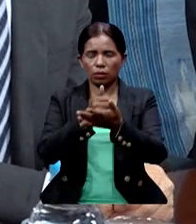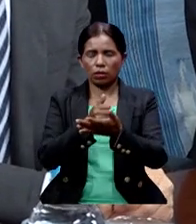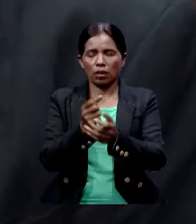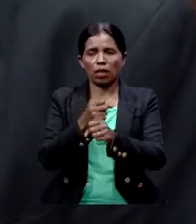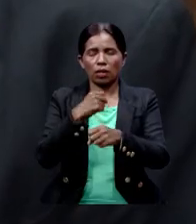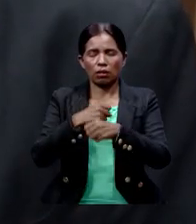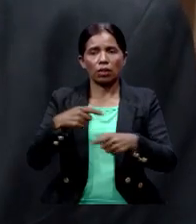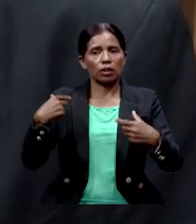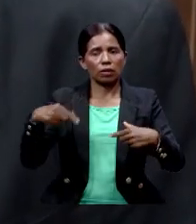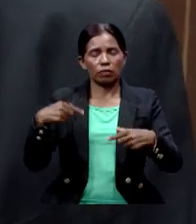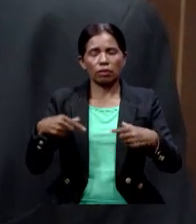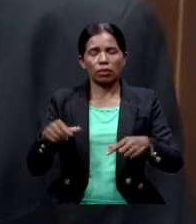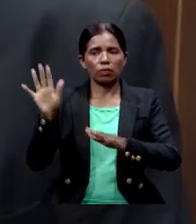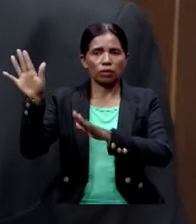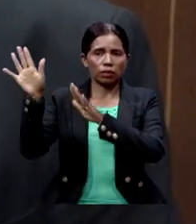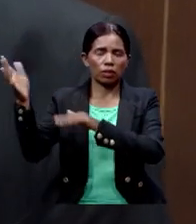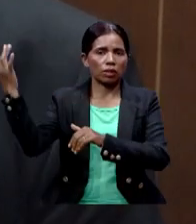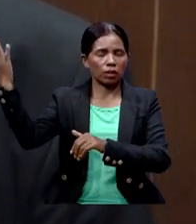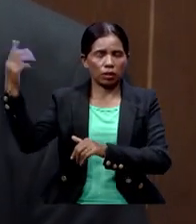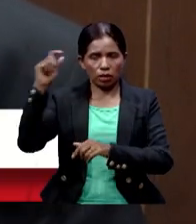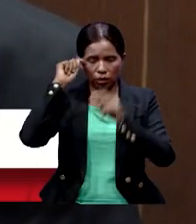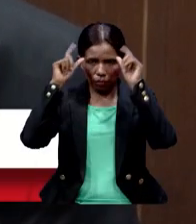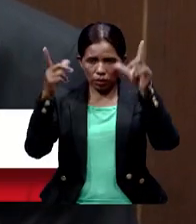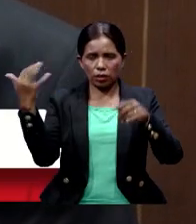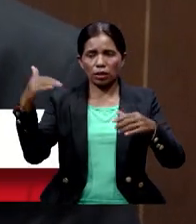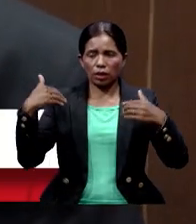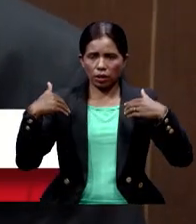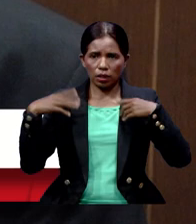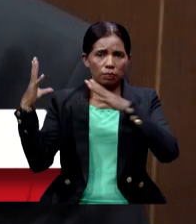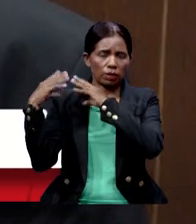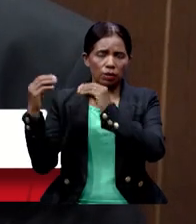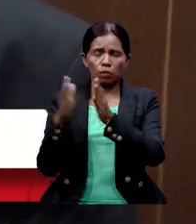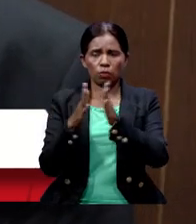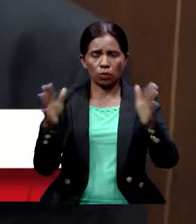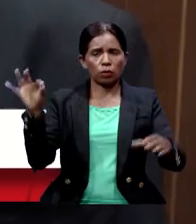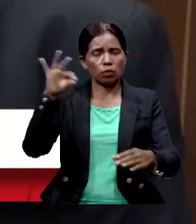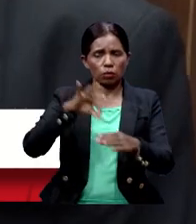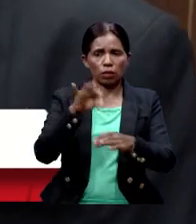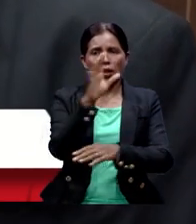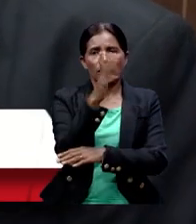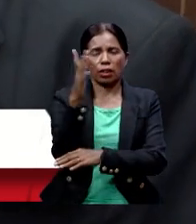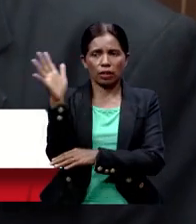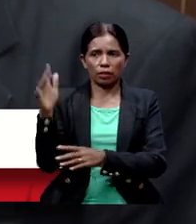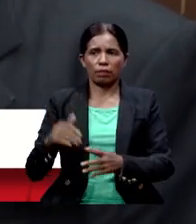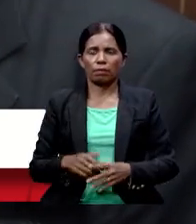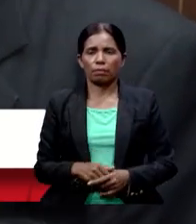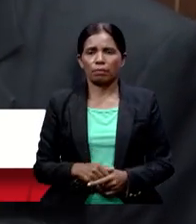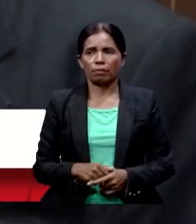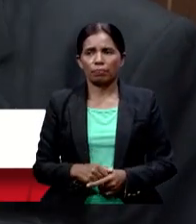fohosire ia Timor. Siri e experiencia bota pdeves kudai.